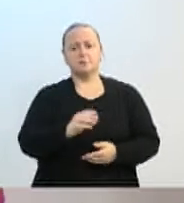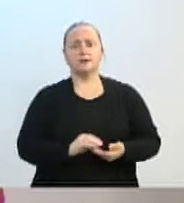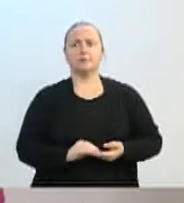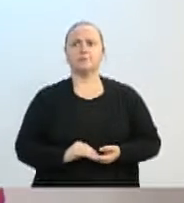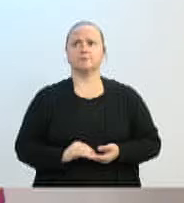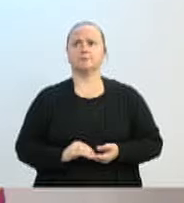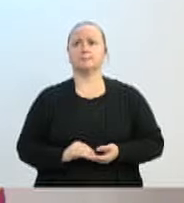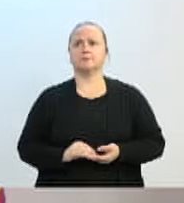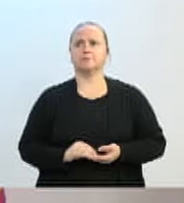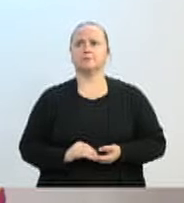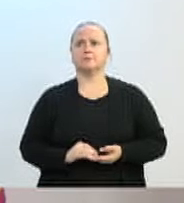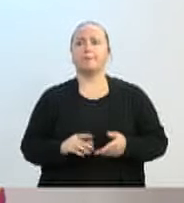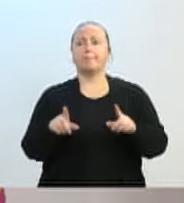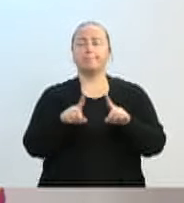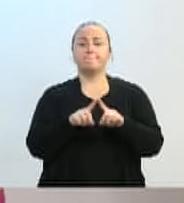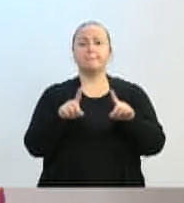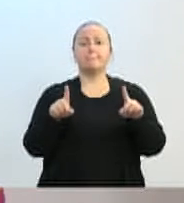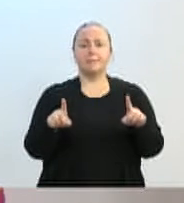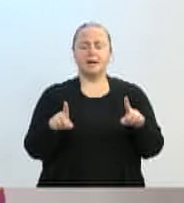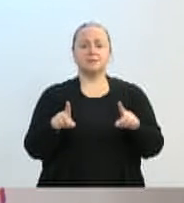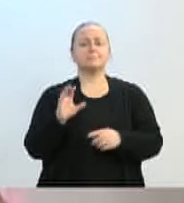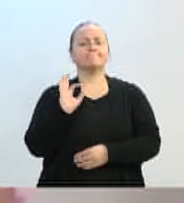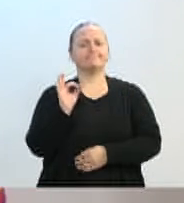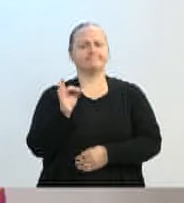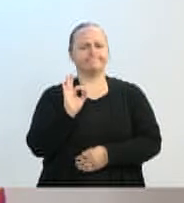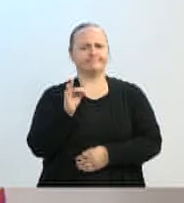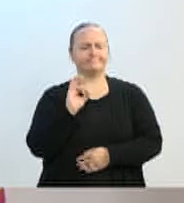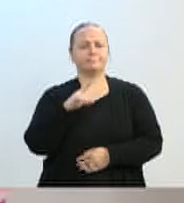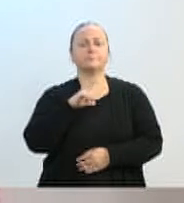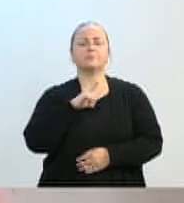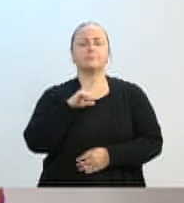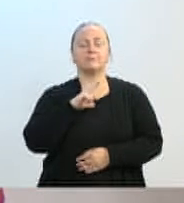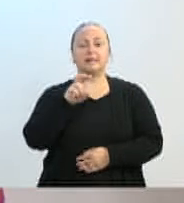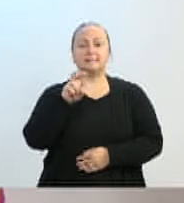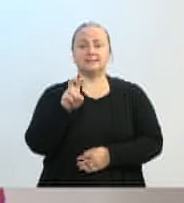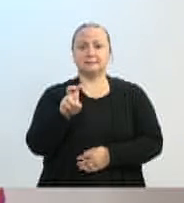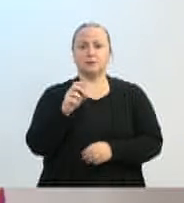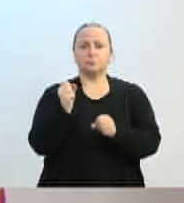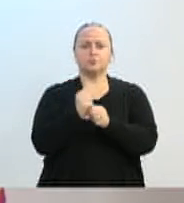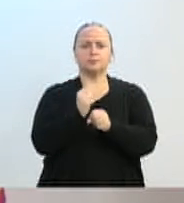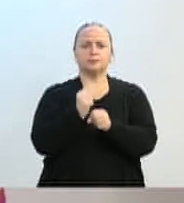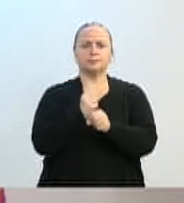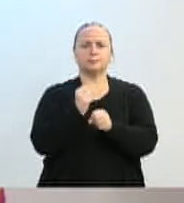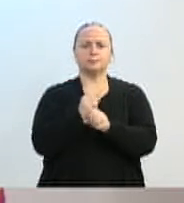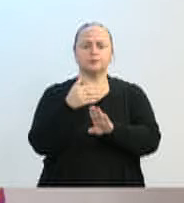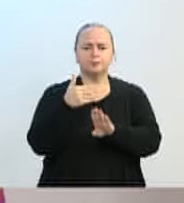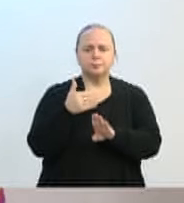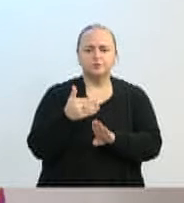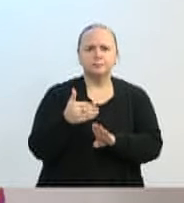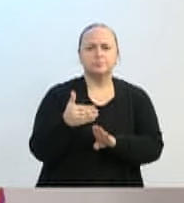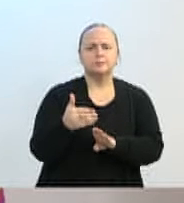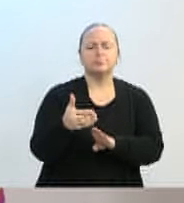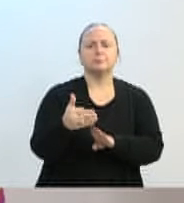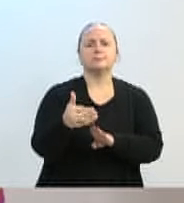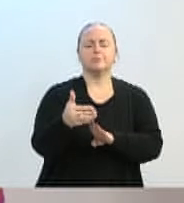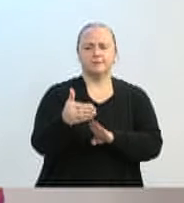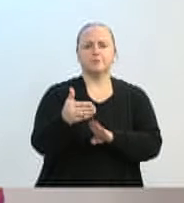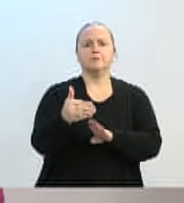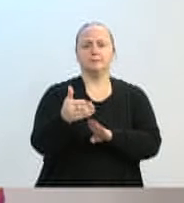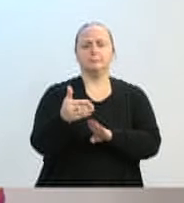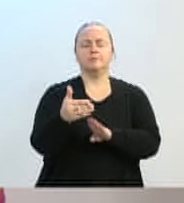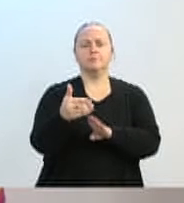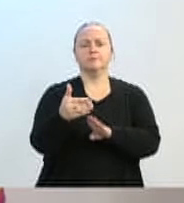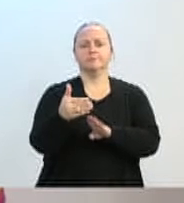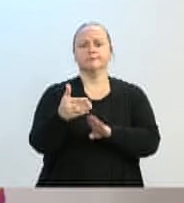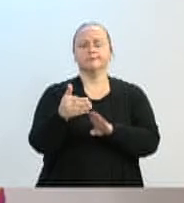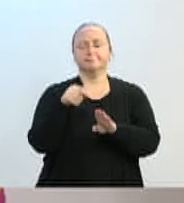que nós tínhamos 5, ou melhor dizendo, temos 5 centros de educação infantil que foram objeto